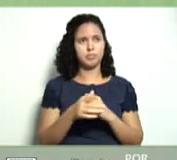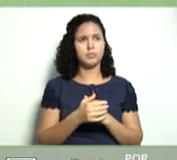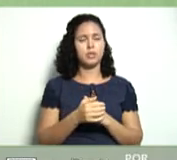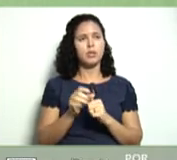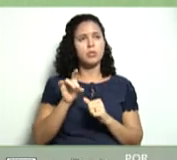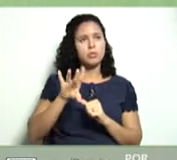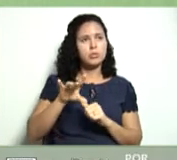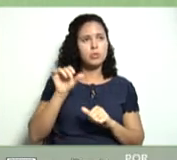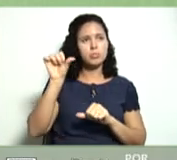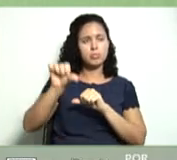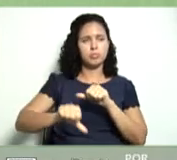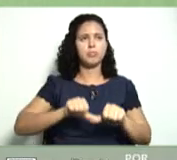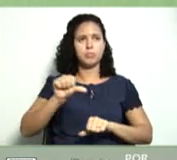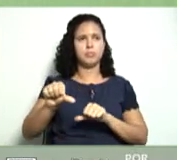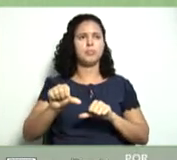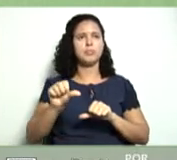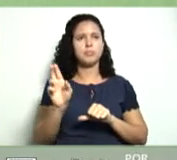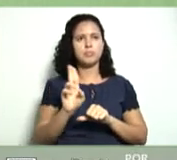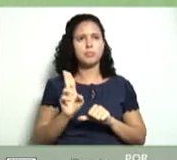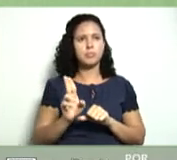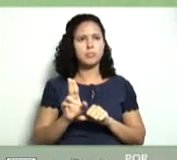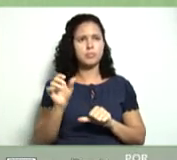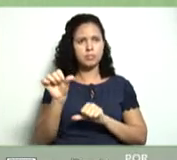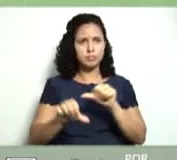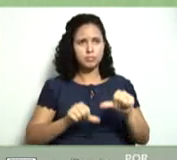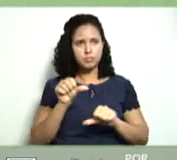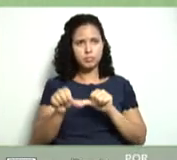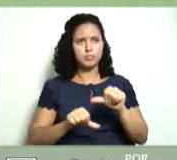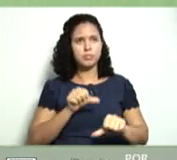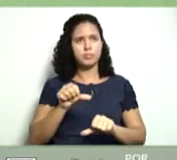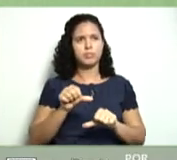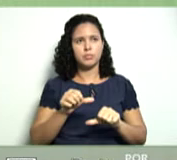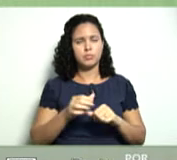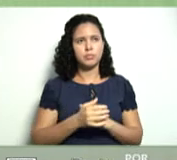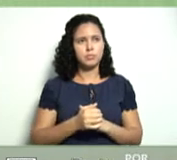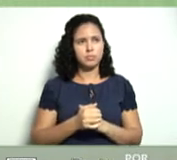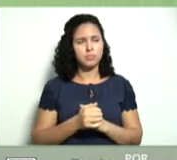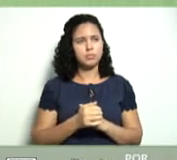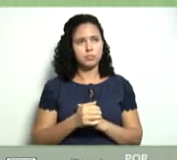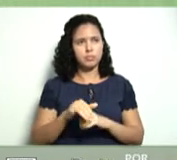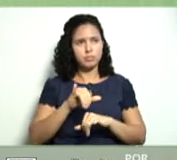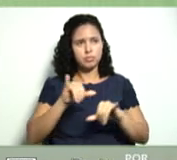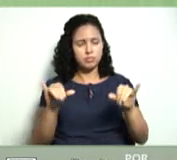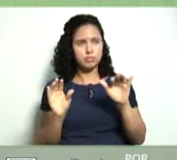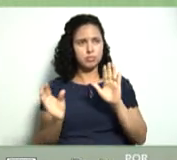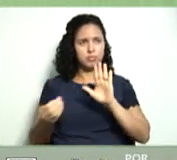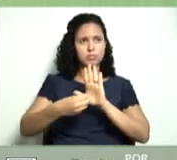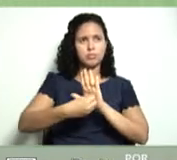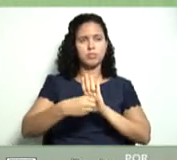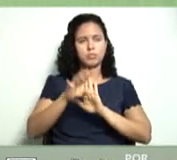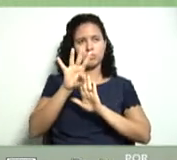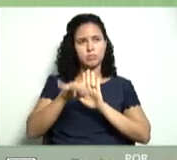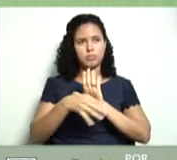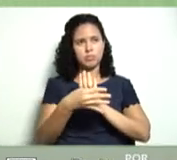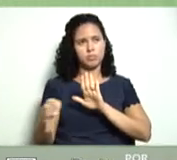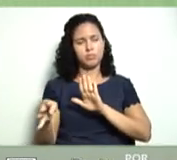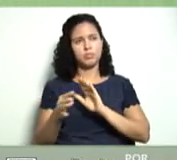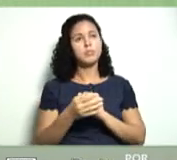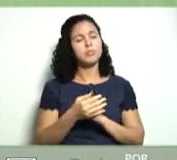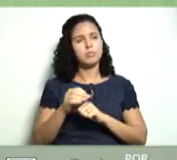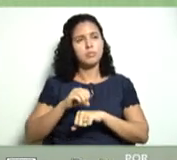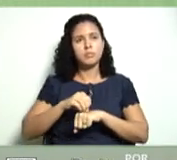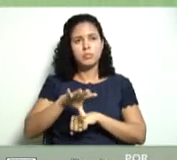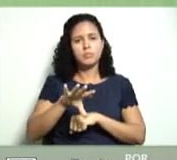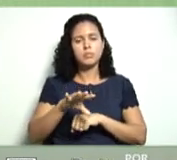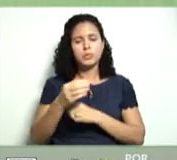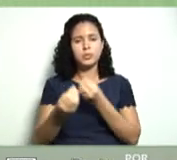fazer a alteração do das informações aqui dentro então fica aí essa dica pra